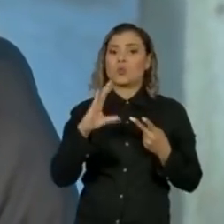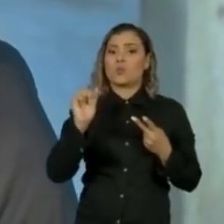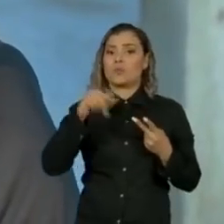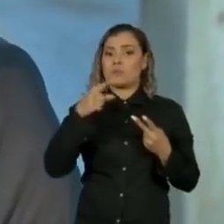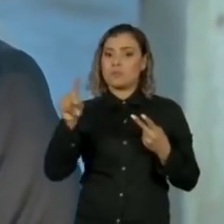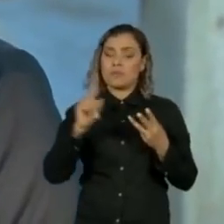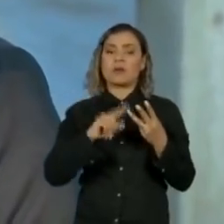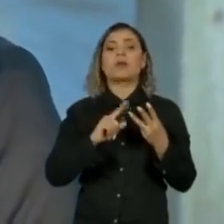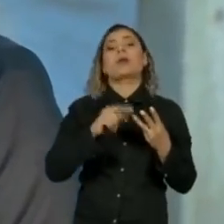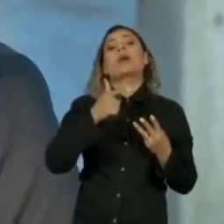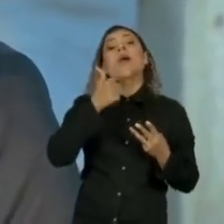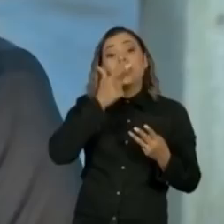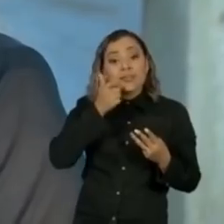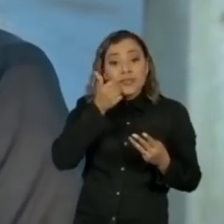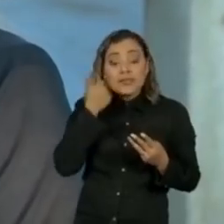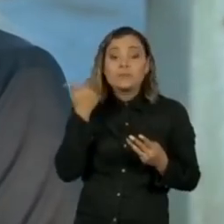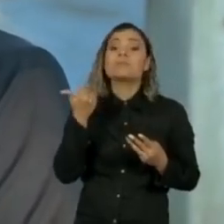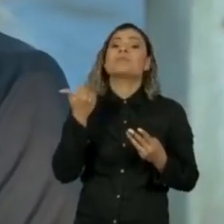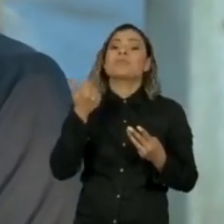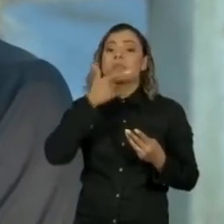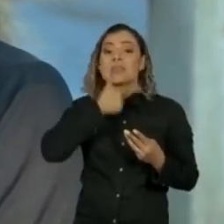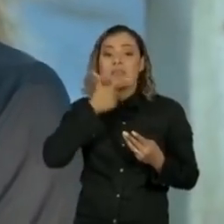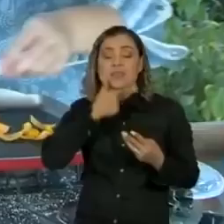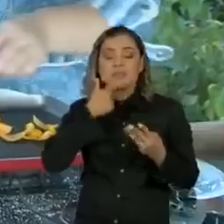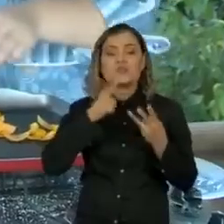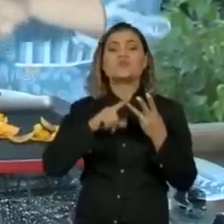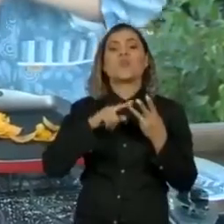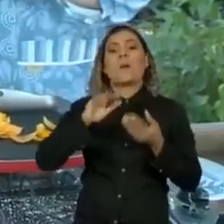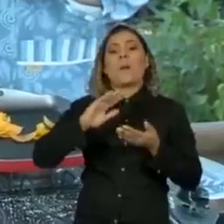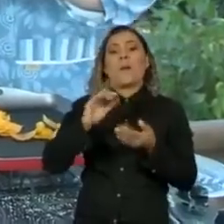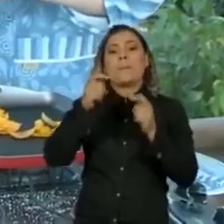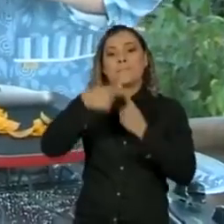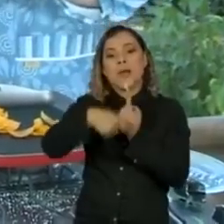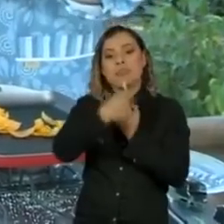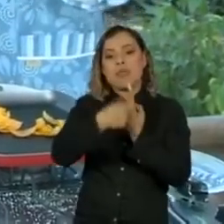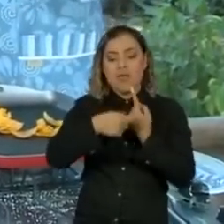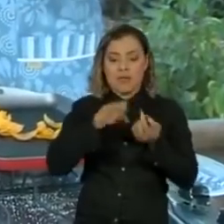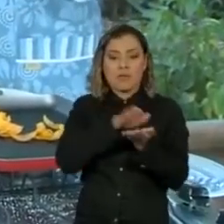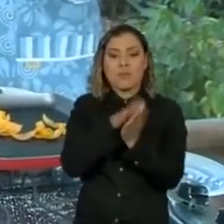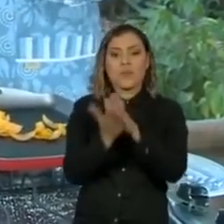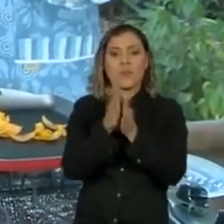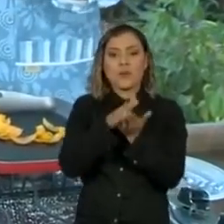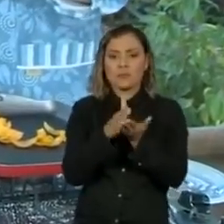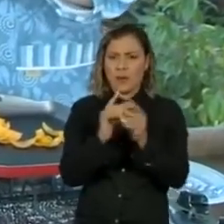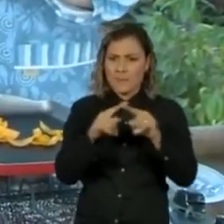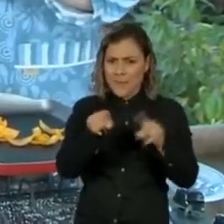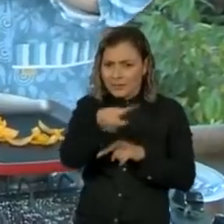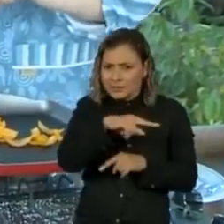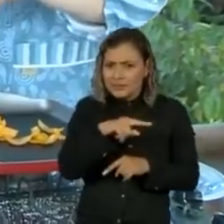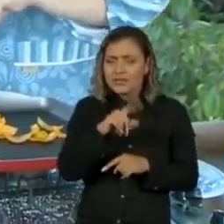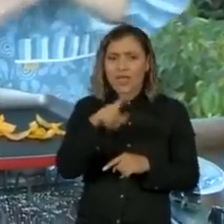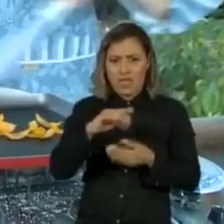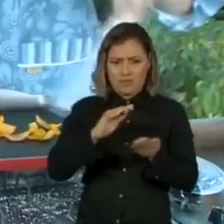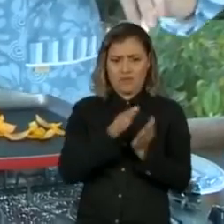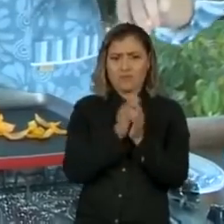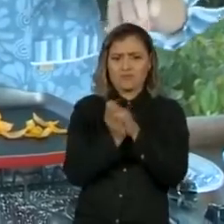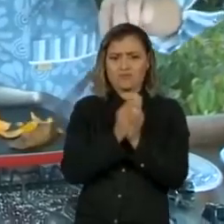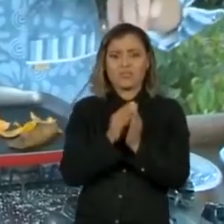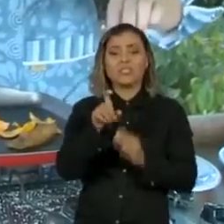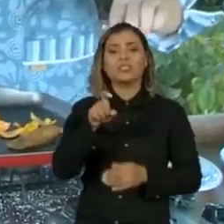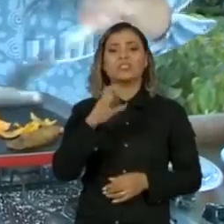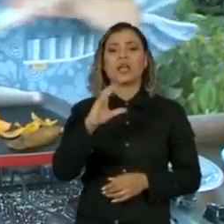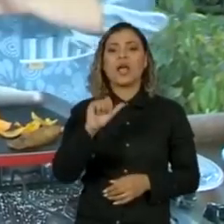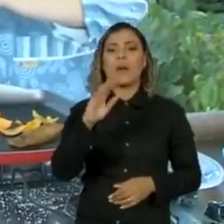coalho e banana frita. Completo x-caboquinho. Perfeito. Mas o que esse sanduíche típico da região conhecido como x-caboquinho tem de